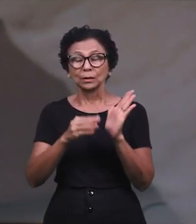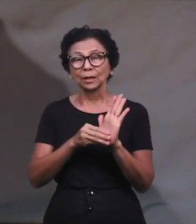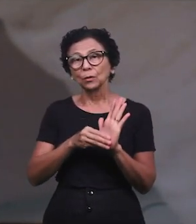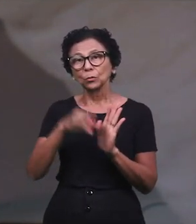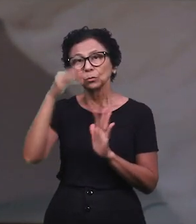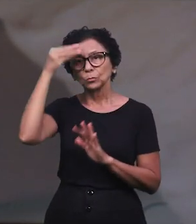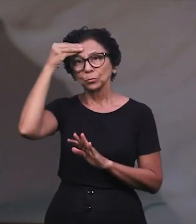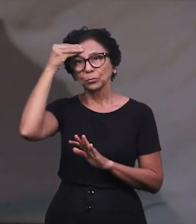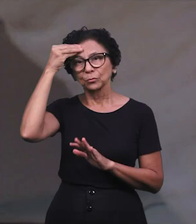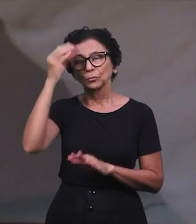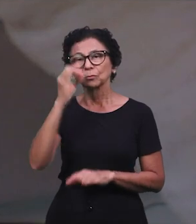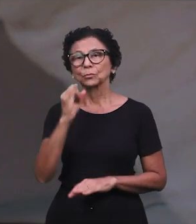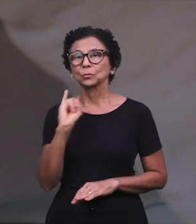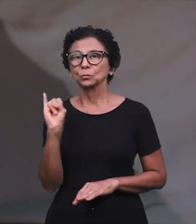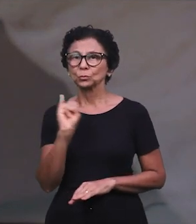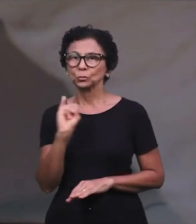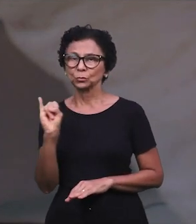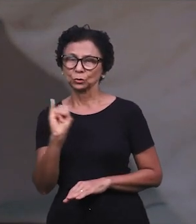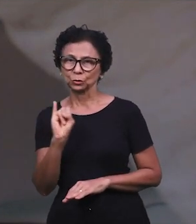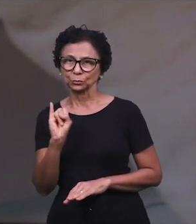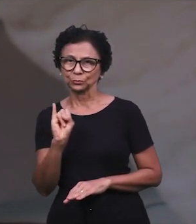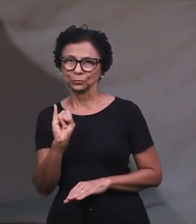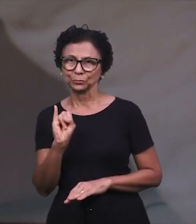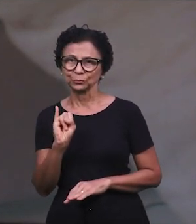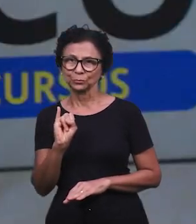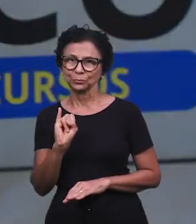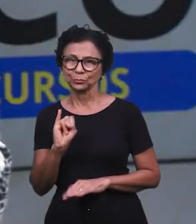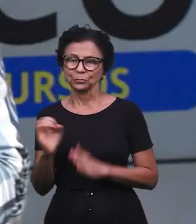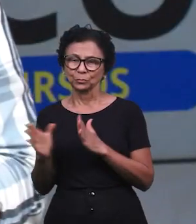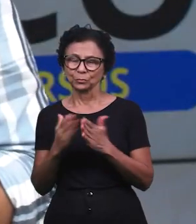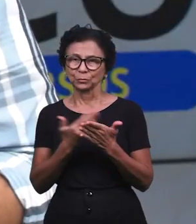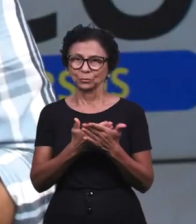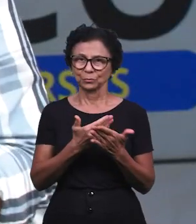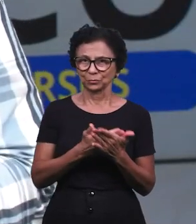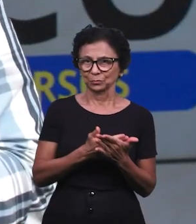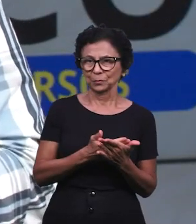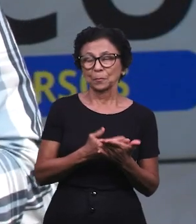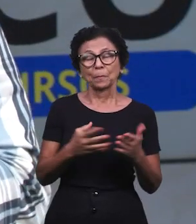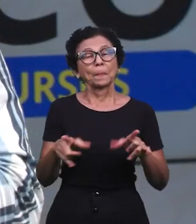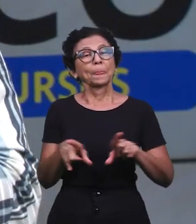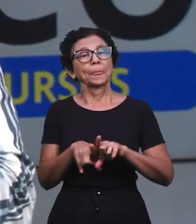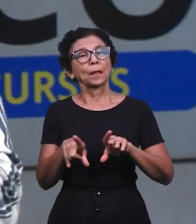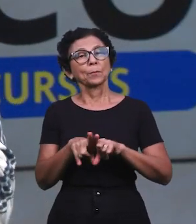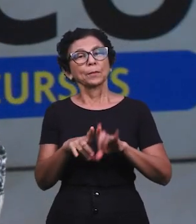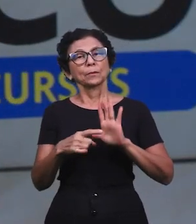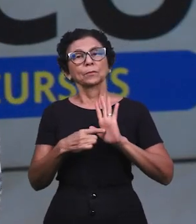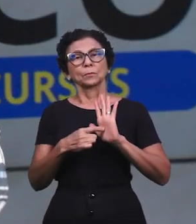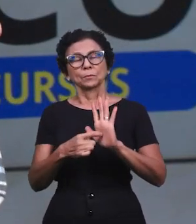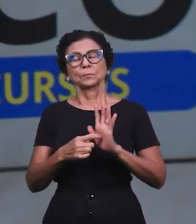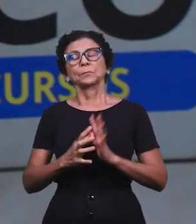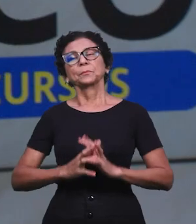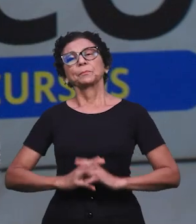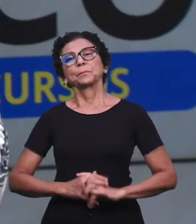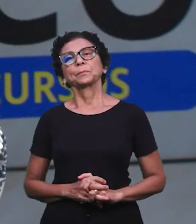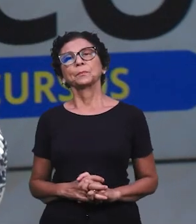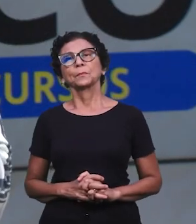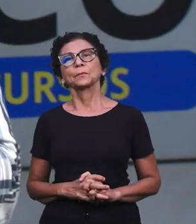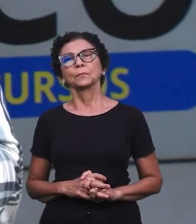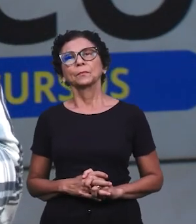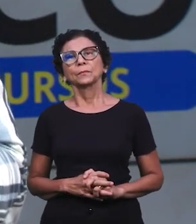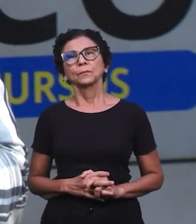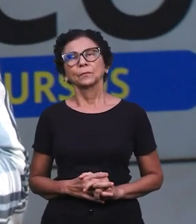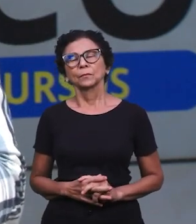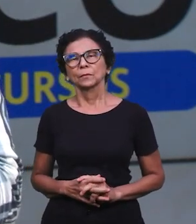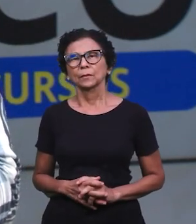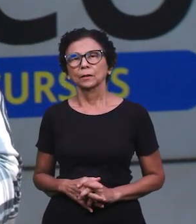ser muito úteis durante a sua preparação. Inclusive, o que a gente vai apresentar aqui não se aplica